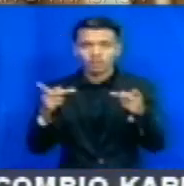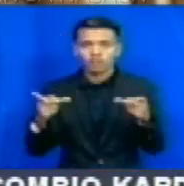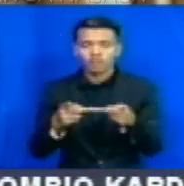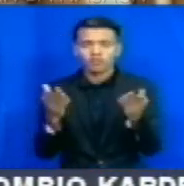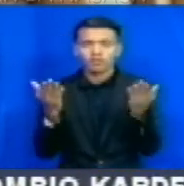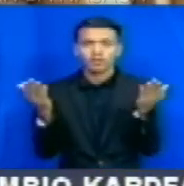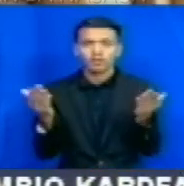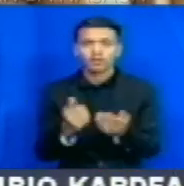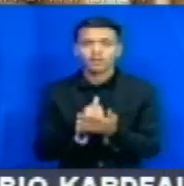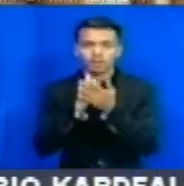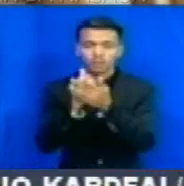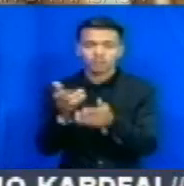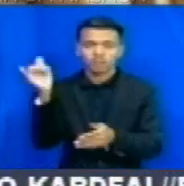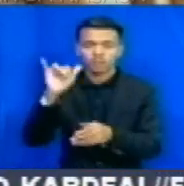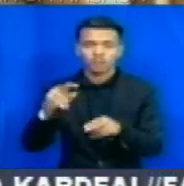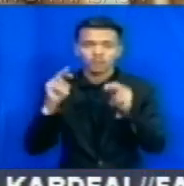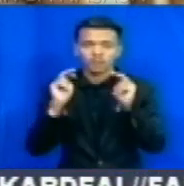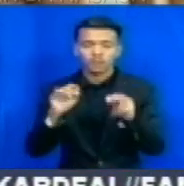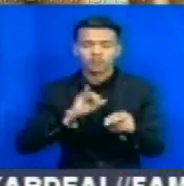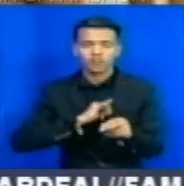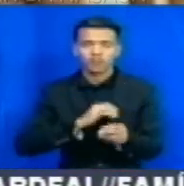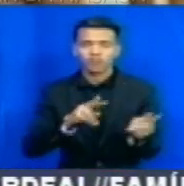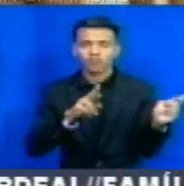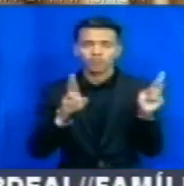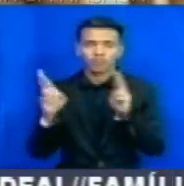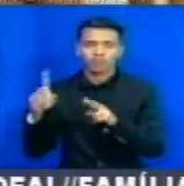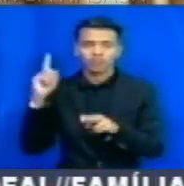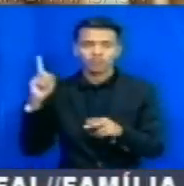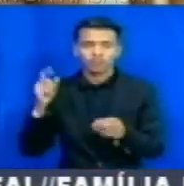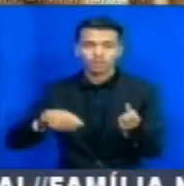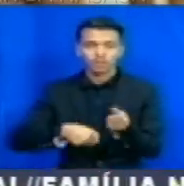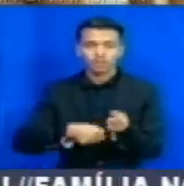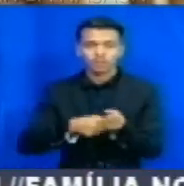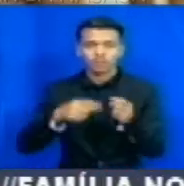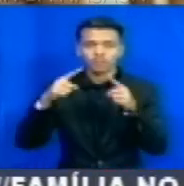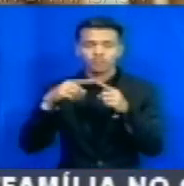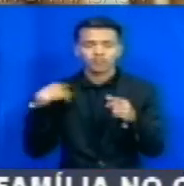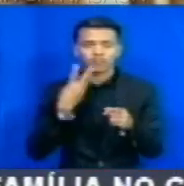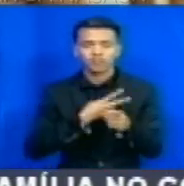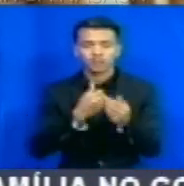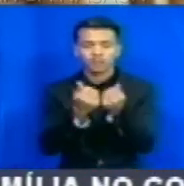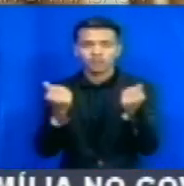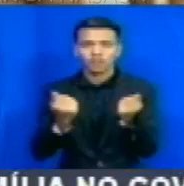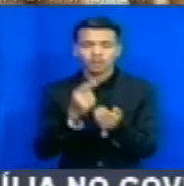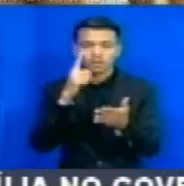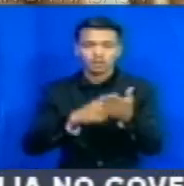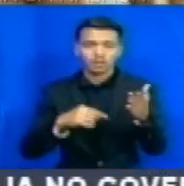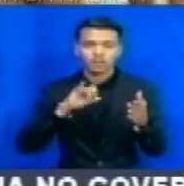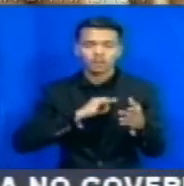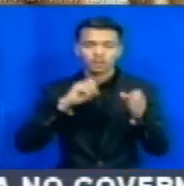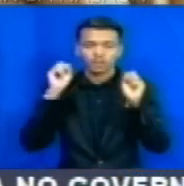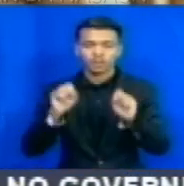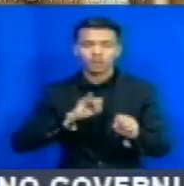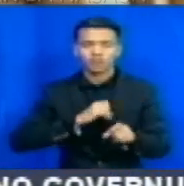rir a deite, quando sira precisa, ao pronto na fatin por apoio, vai rir ao bele. Saída da ao bele, ao ajuda na fatin